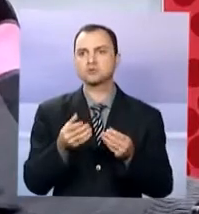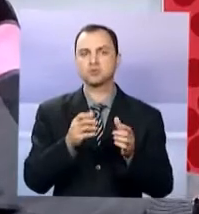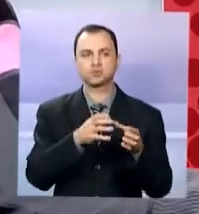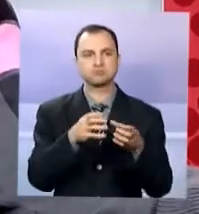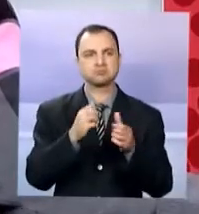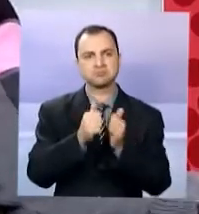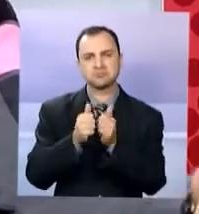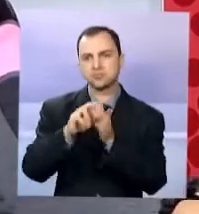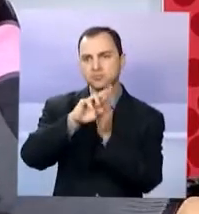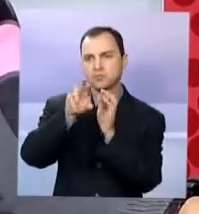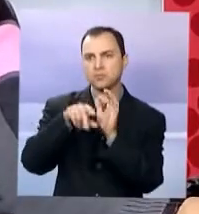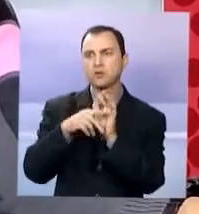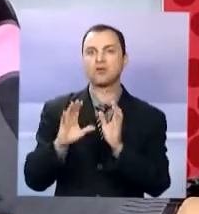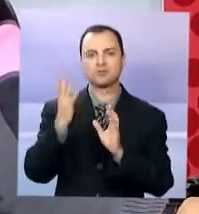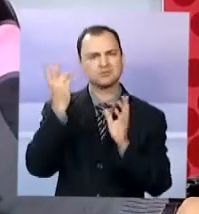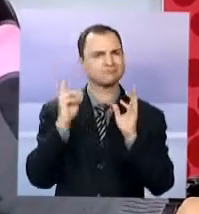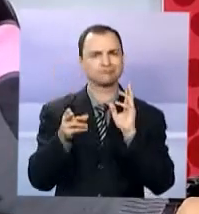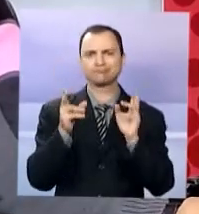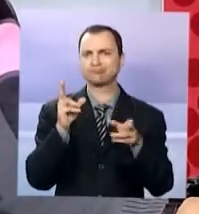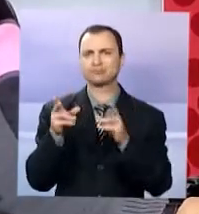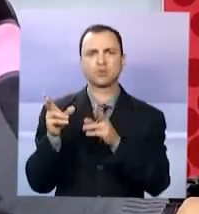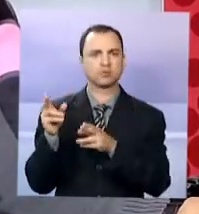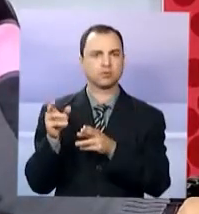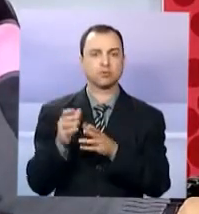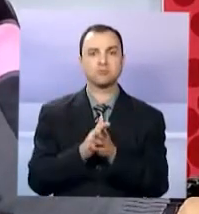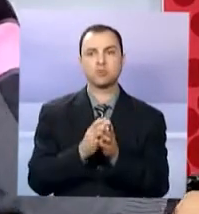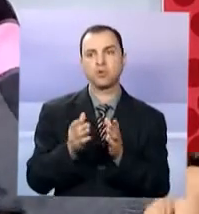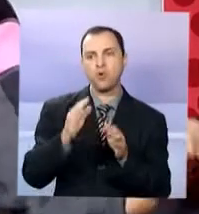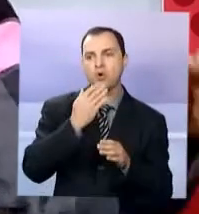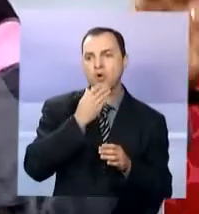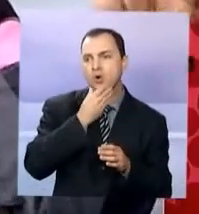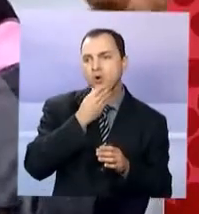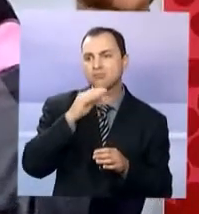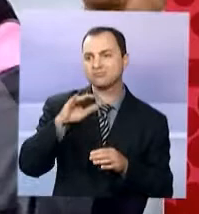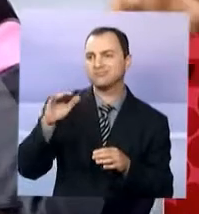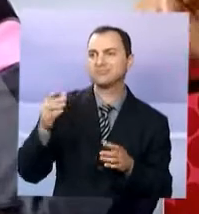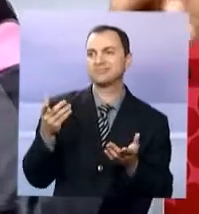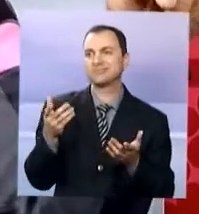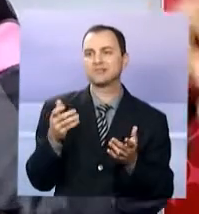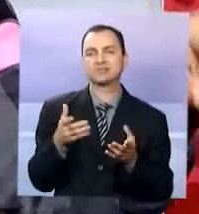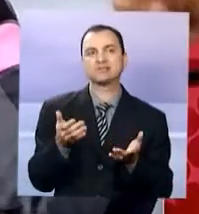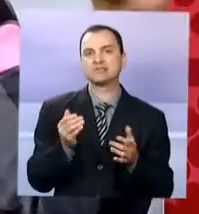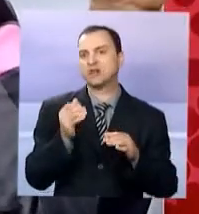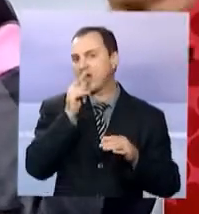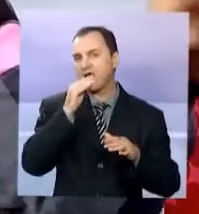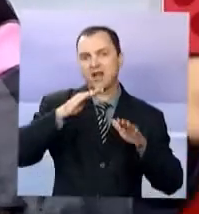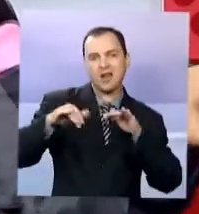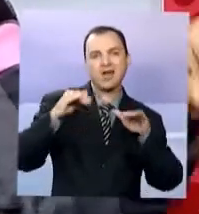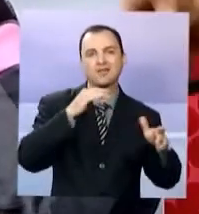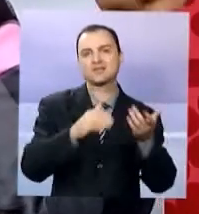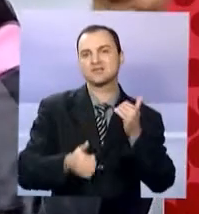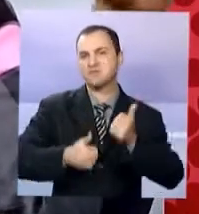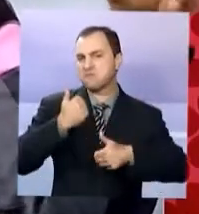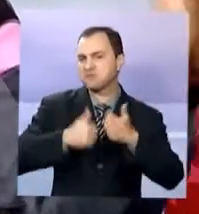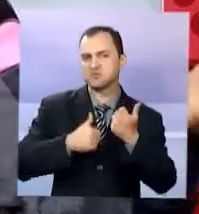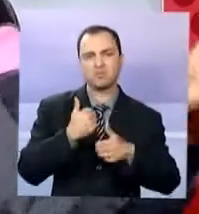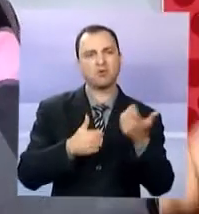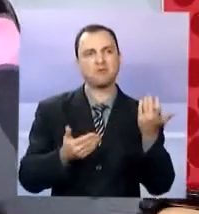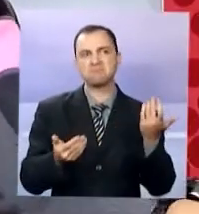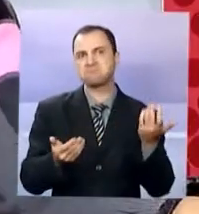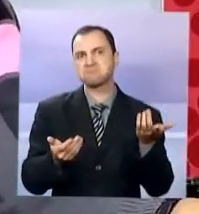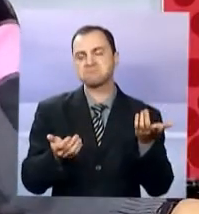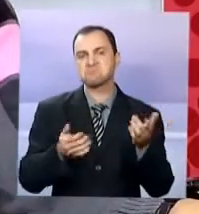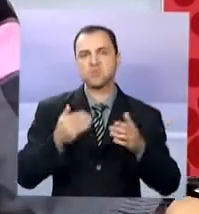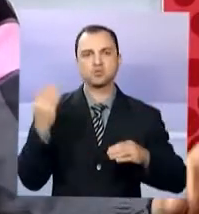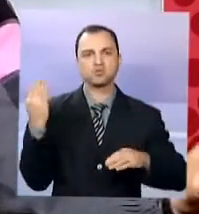outras mulheres modalidades é conhecida a mesma coisa também né os ministros do da natação do futebol